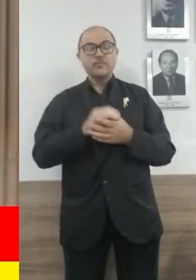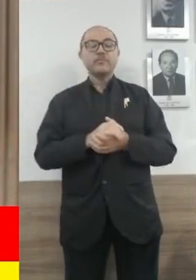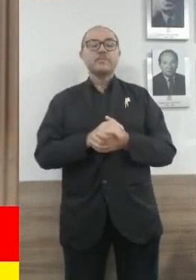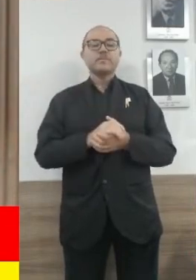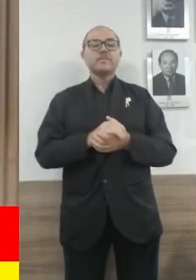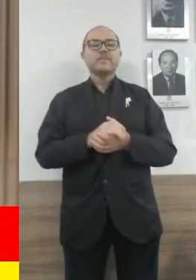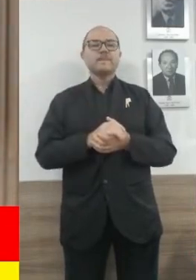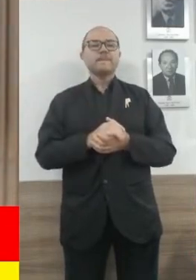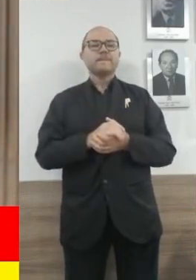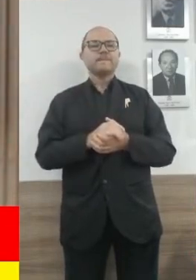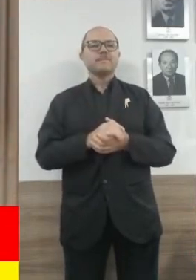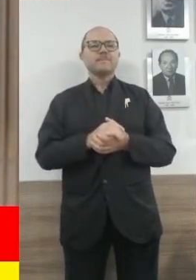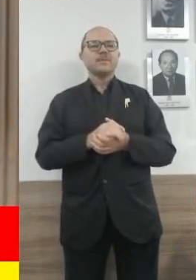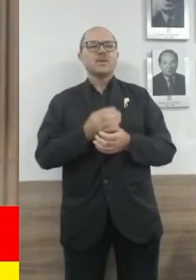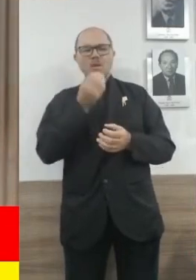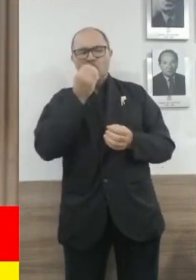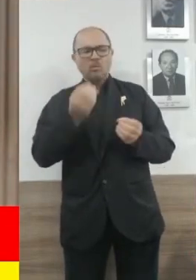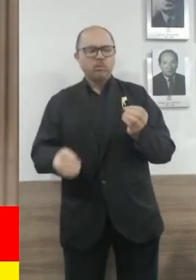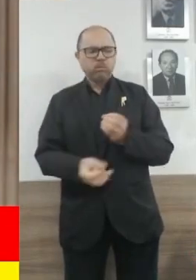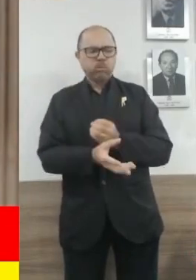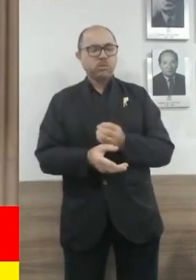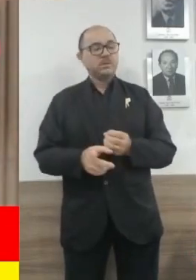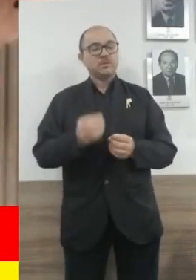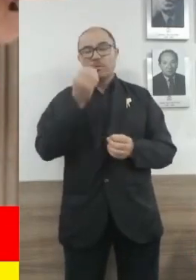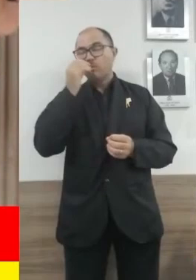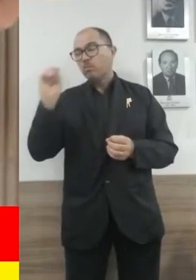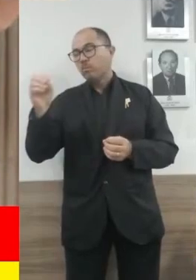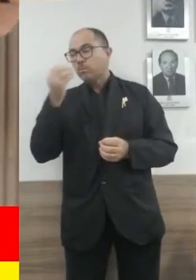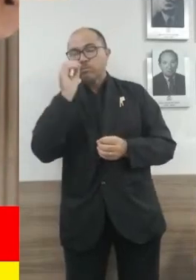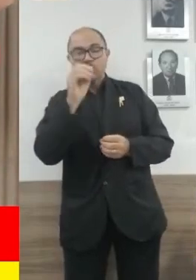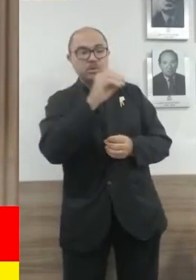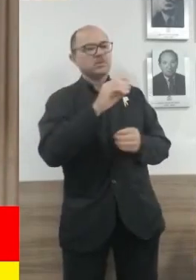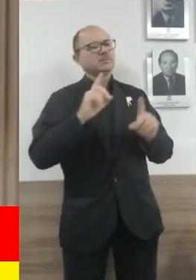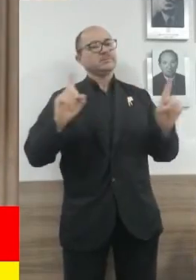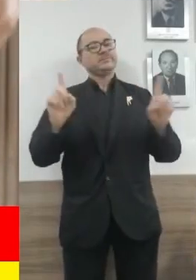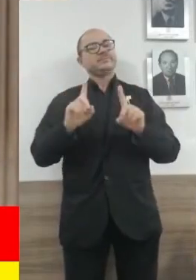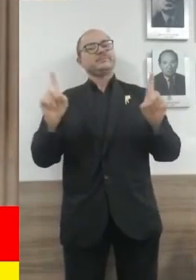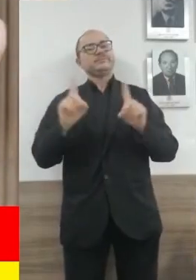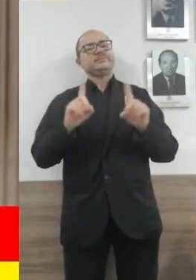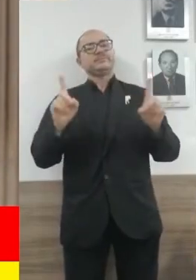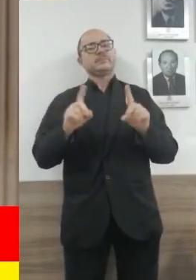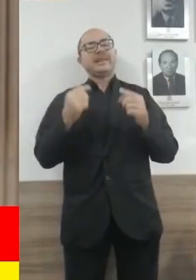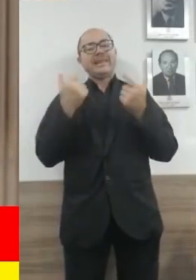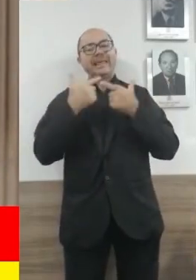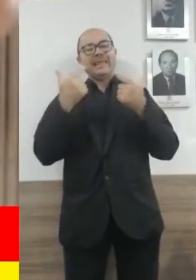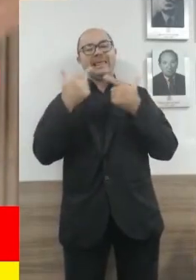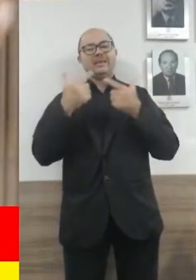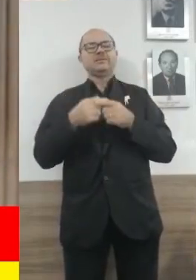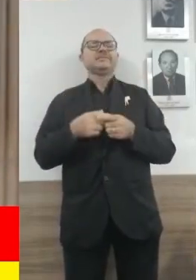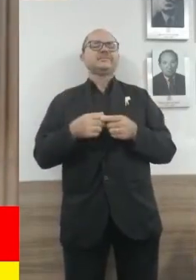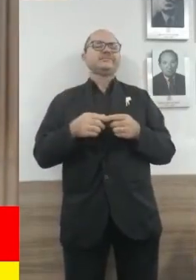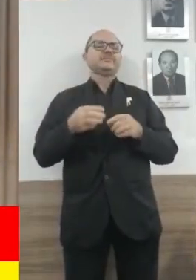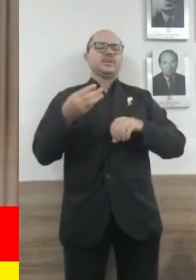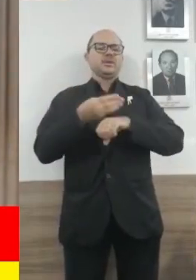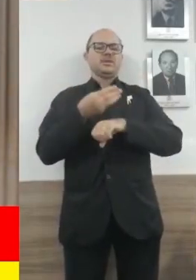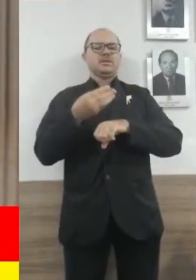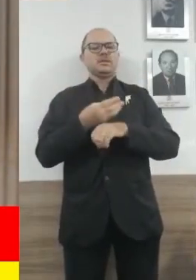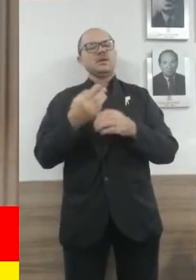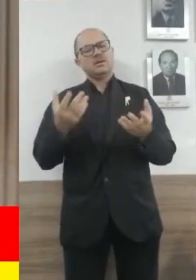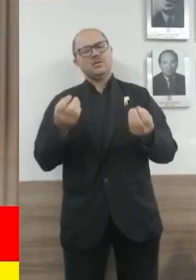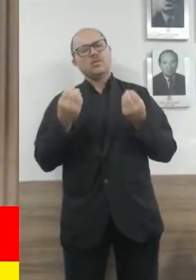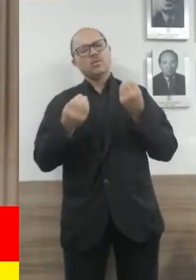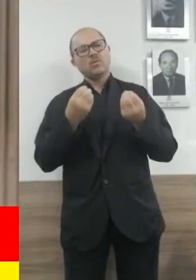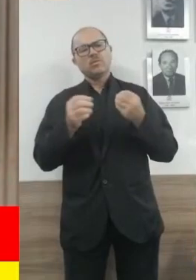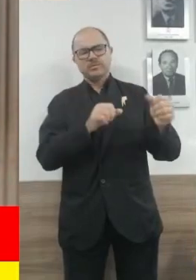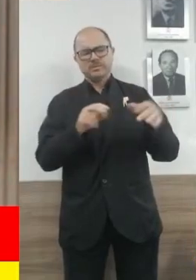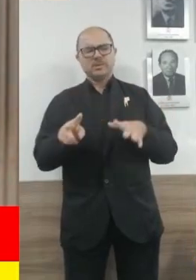não distrate outras pessoas com a chacota que ela fez durante o final de